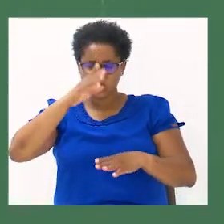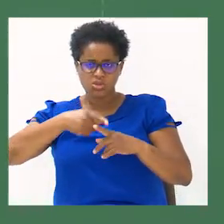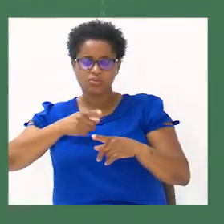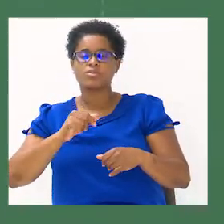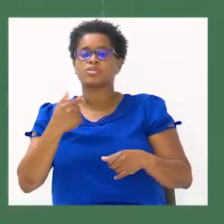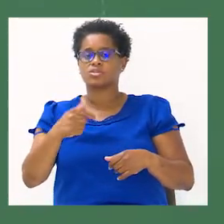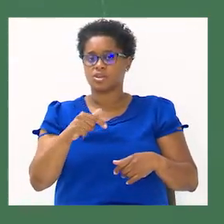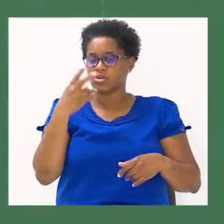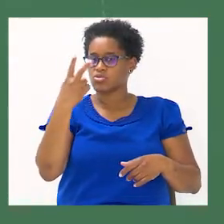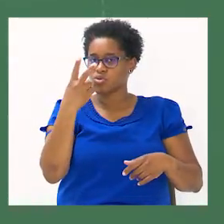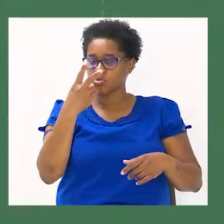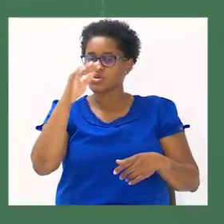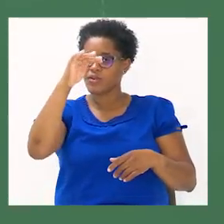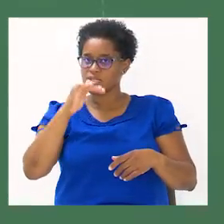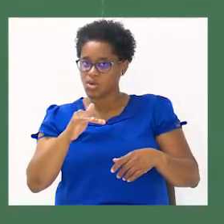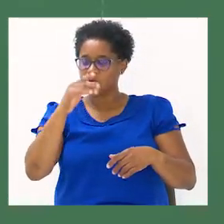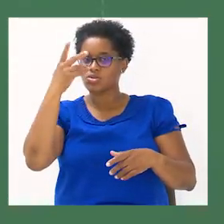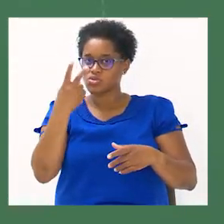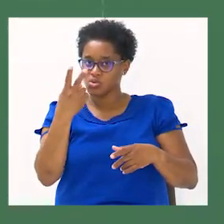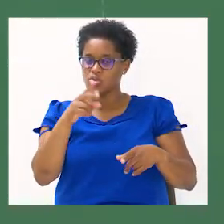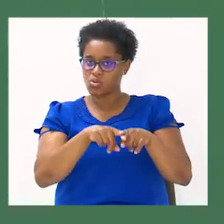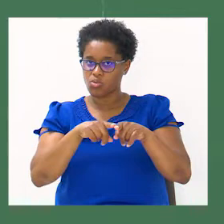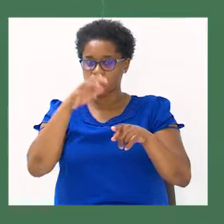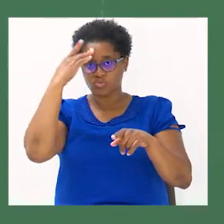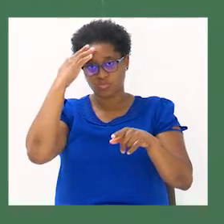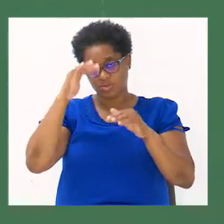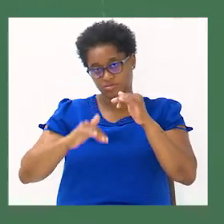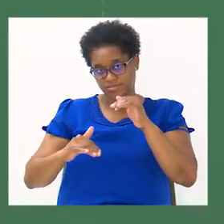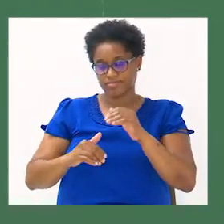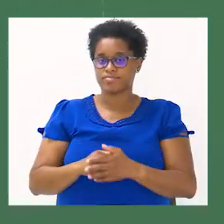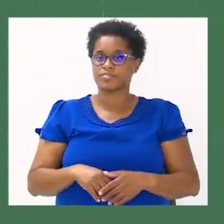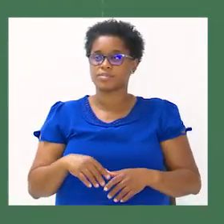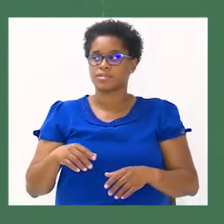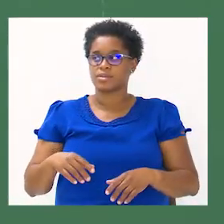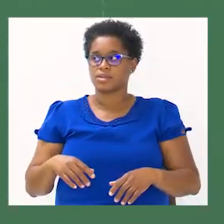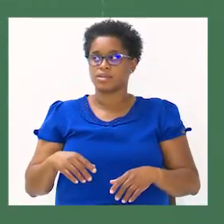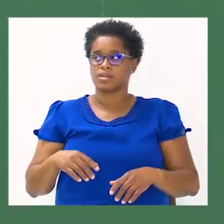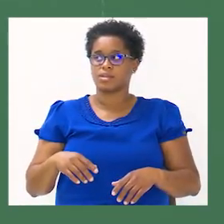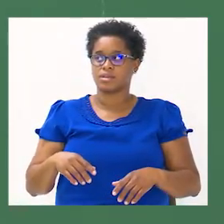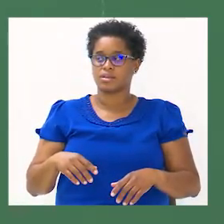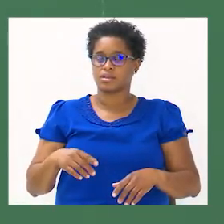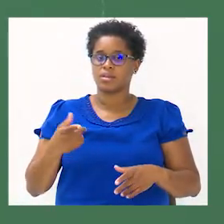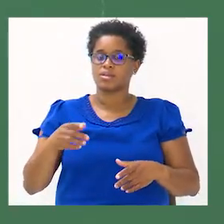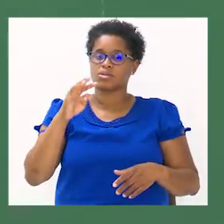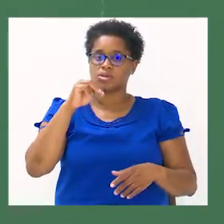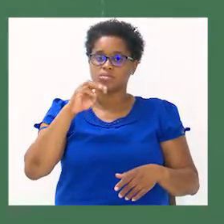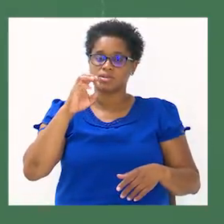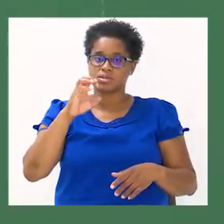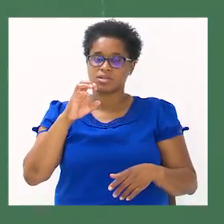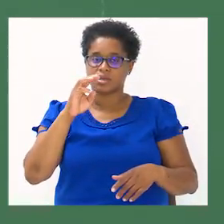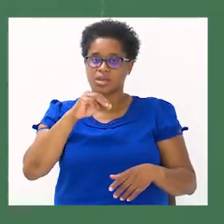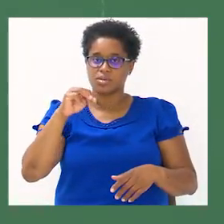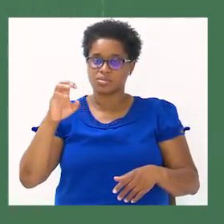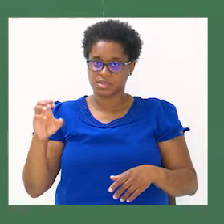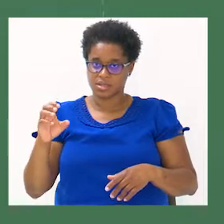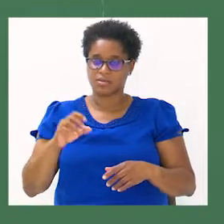de ter as duas frações com o mesmo denominador. Então, o MMC entre 3 e 4,